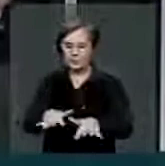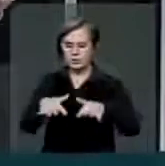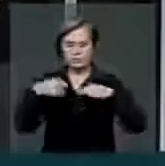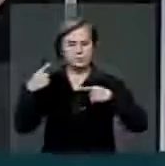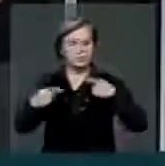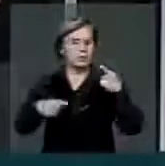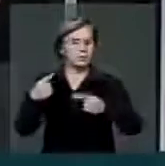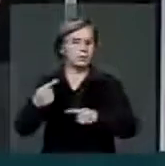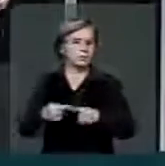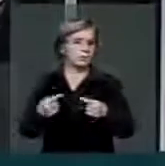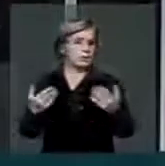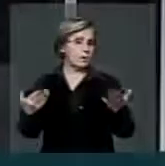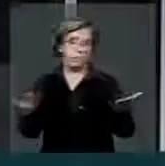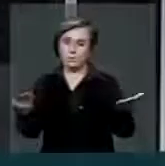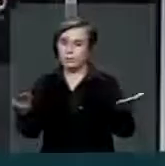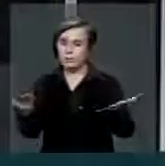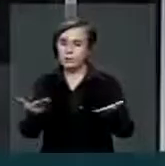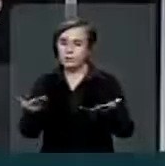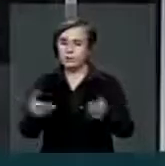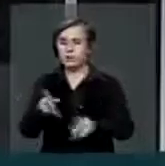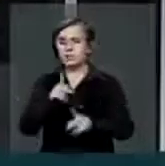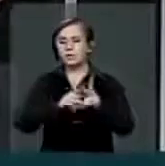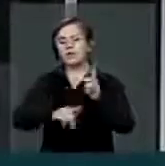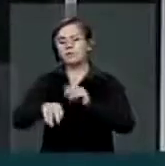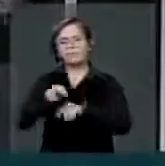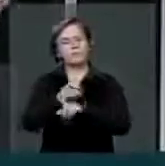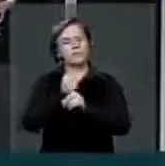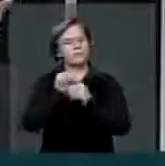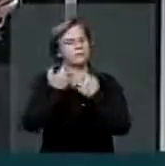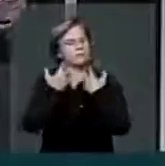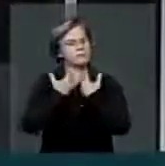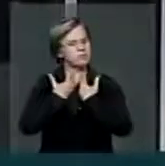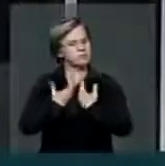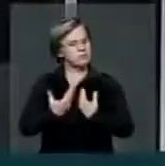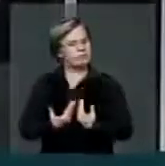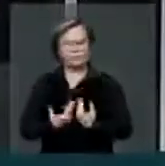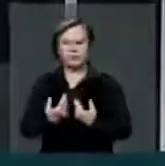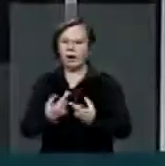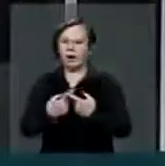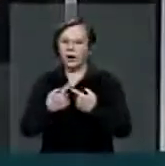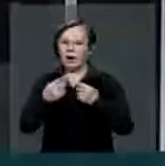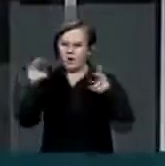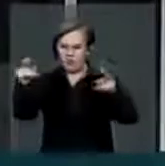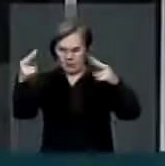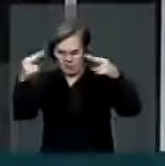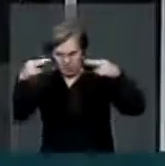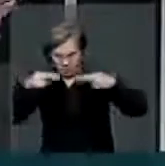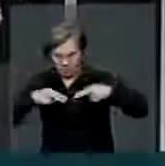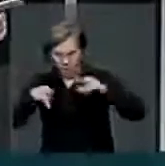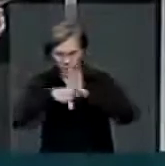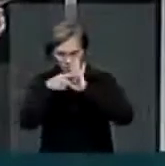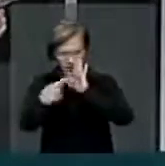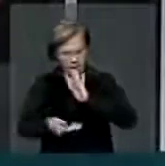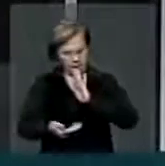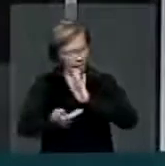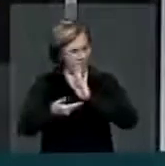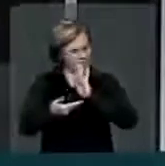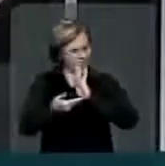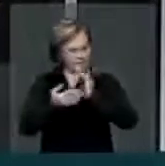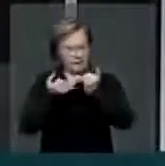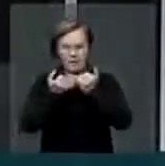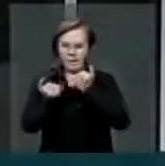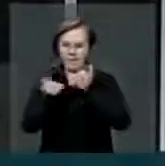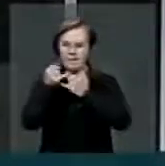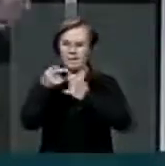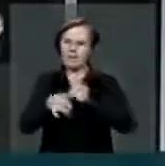que hoje a sociedade possui quando olha para o parlamento e tem a sensação de que esta